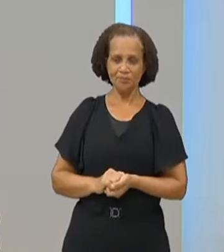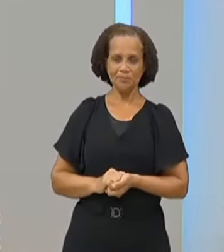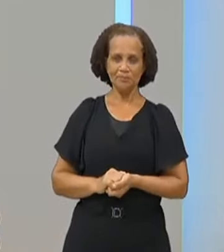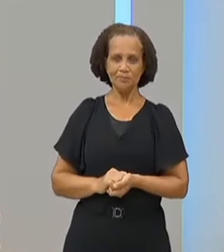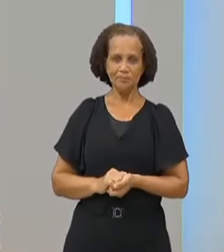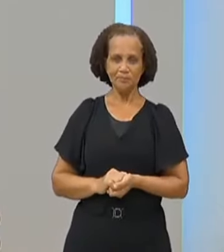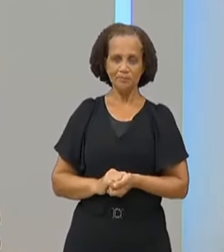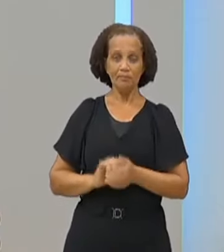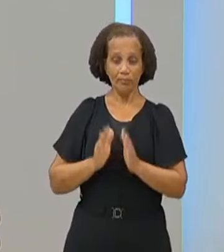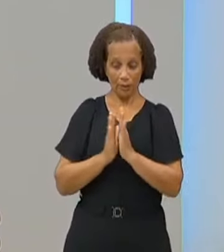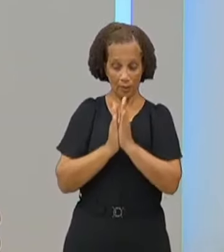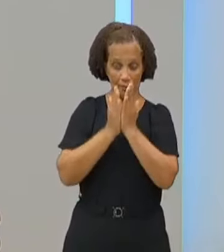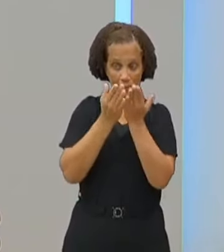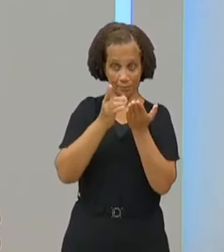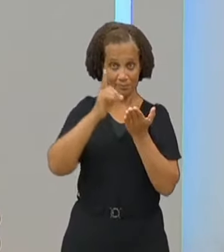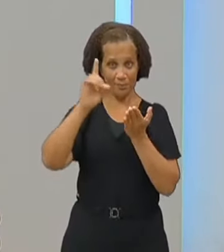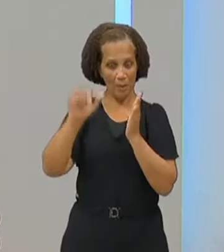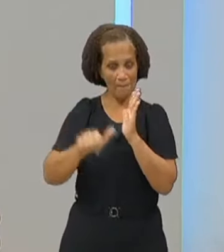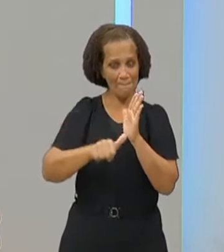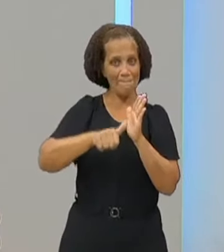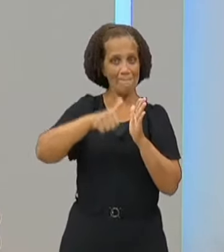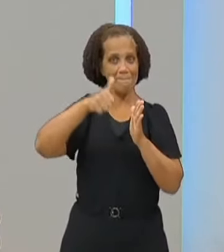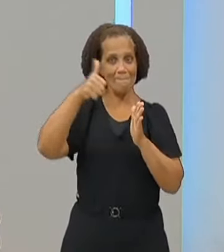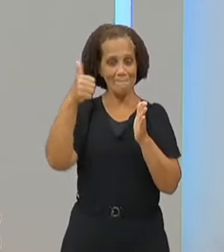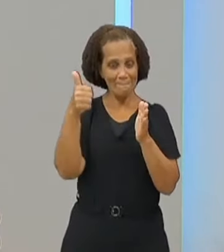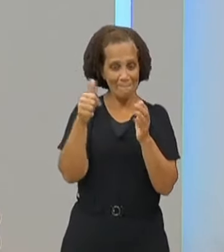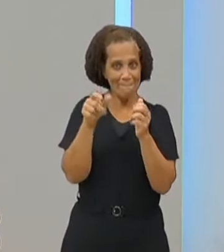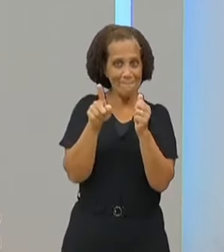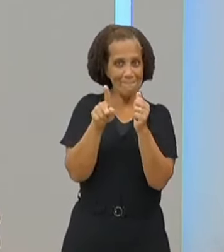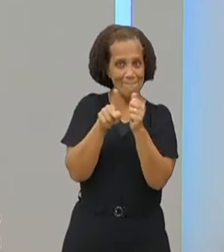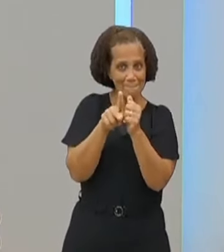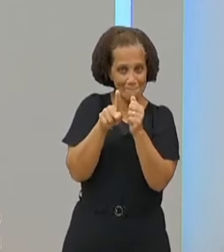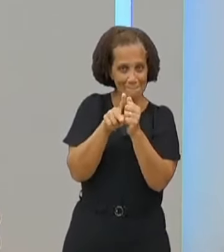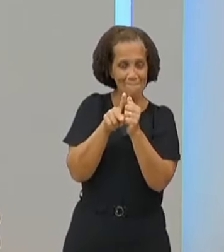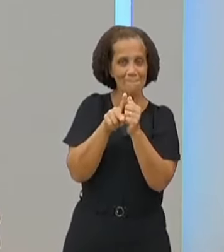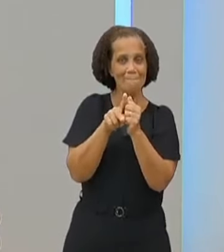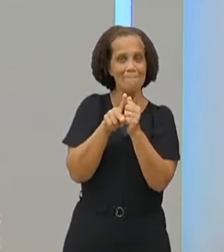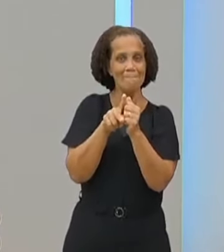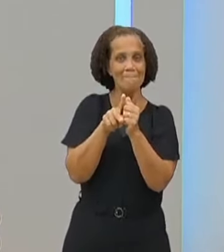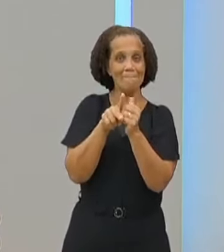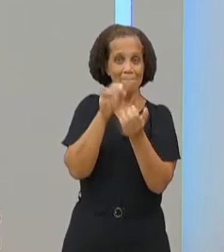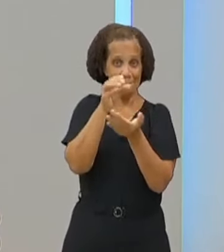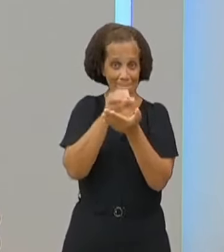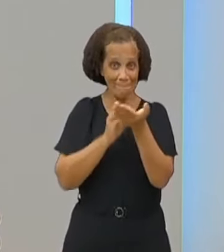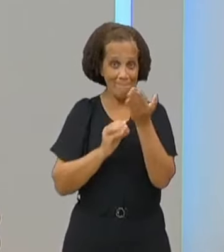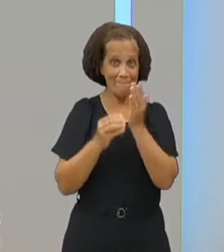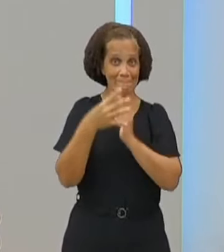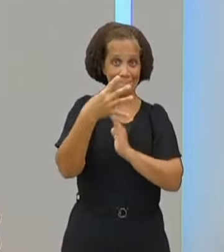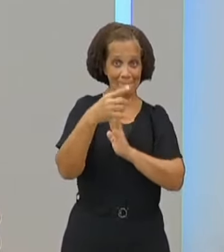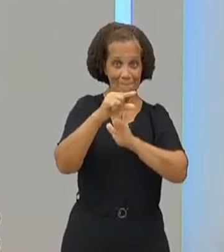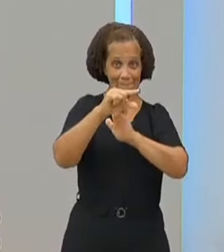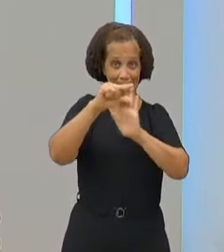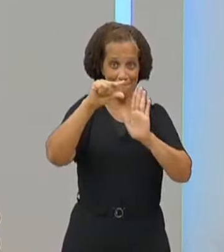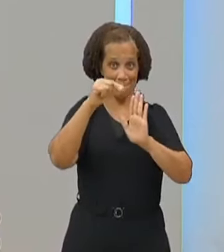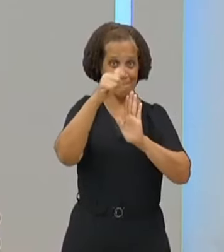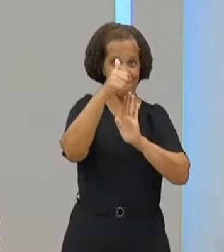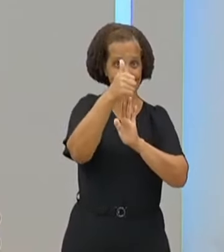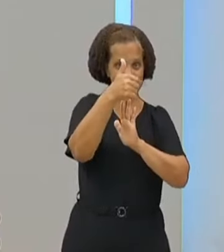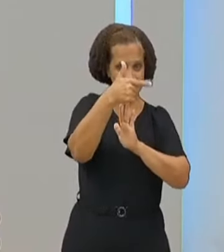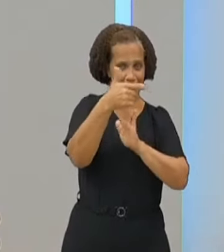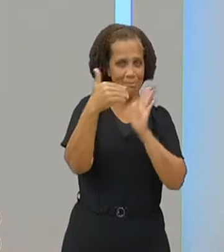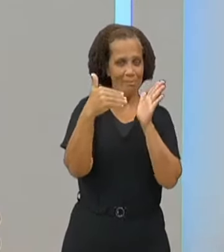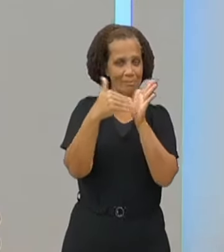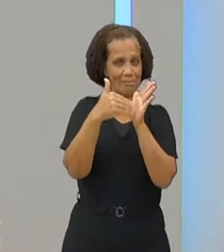na primeira epístola de Pedro, capítulo 4, e nós leremos a partir do versículo 12 ao versículo de